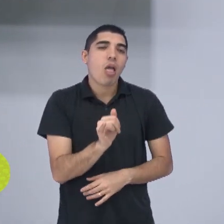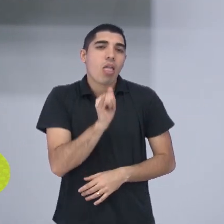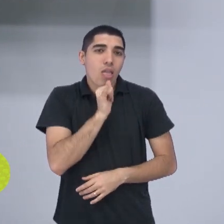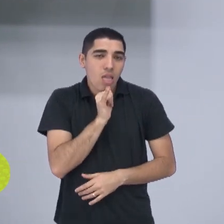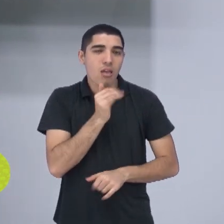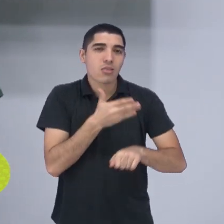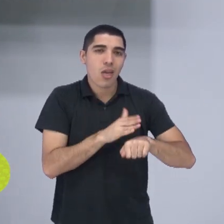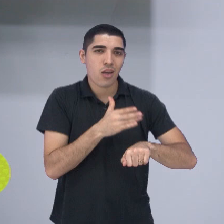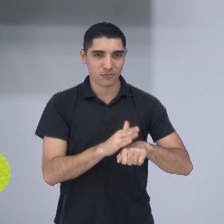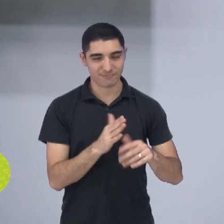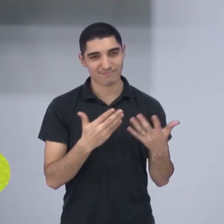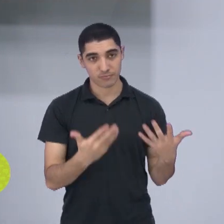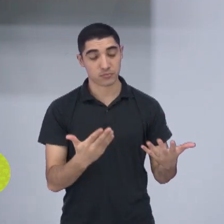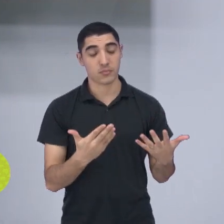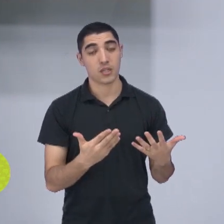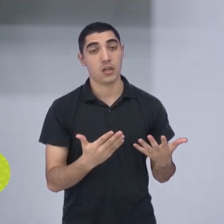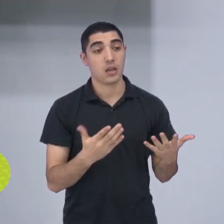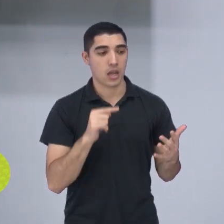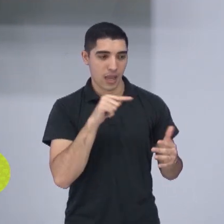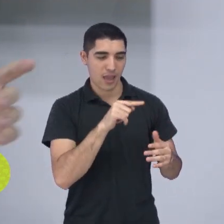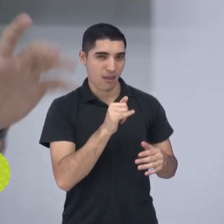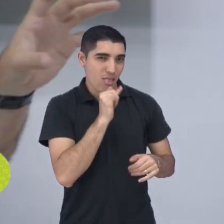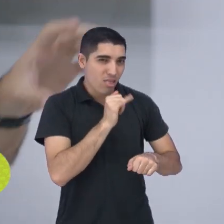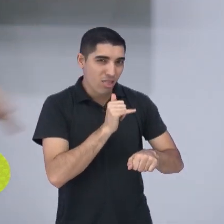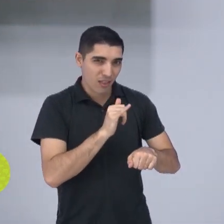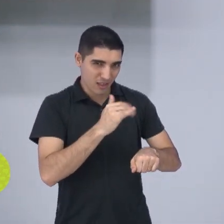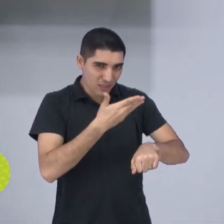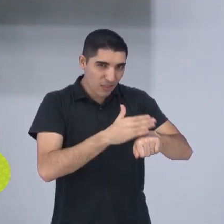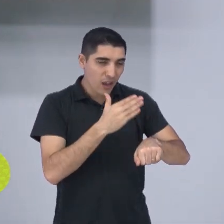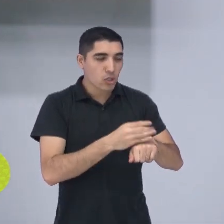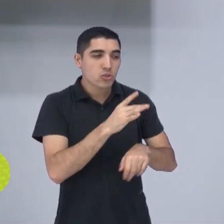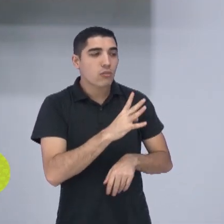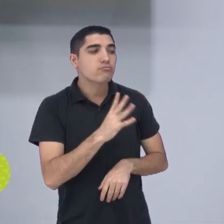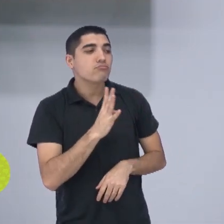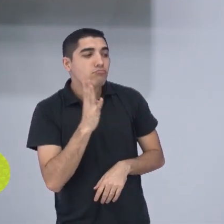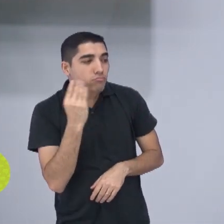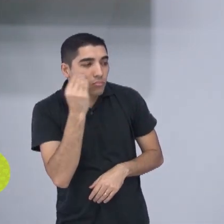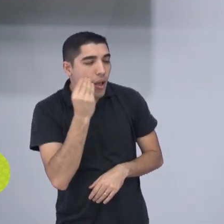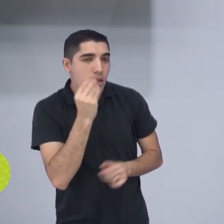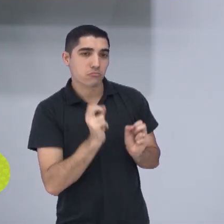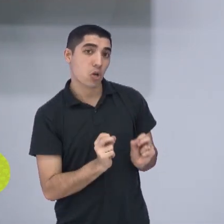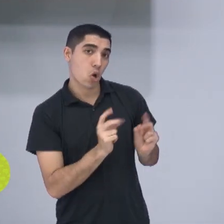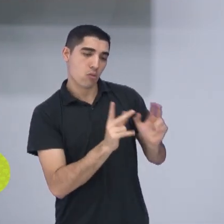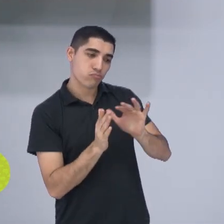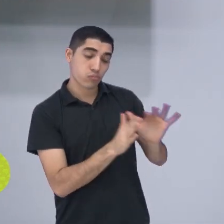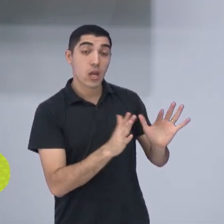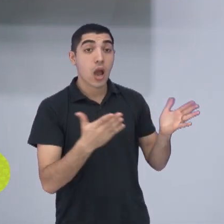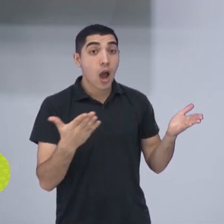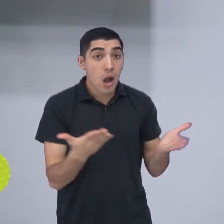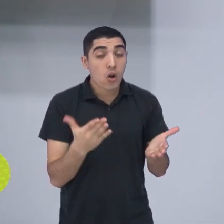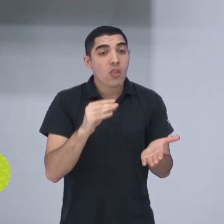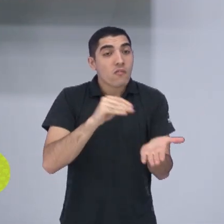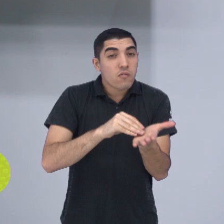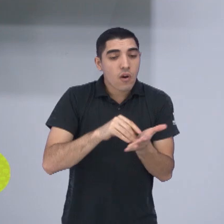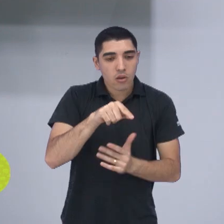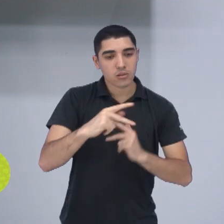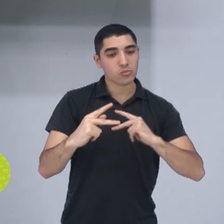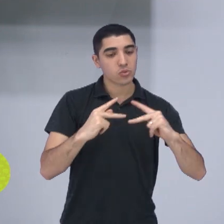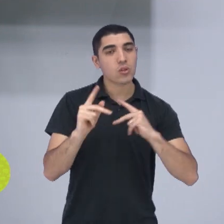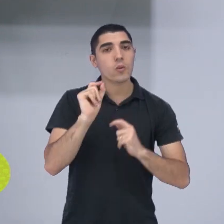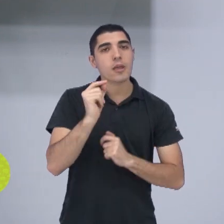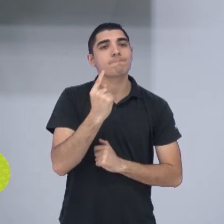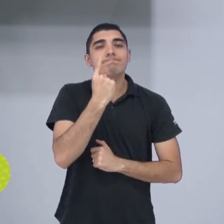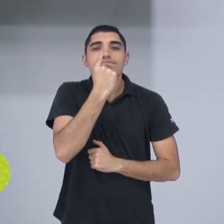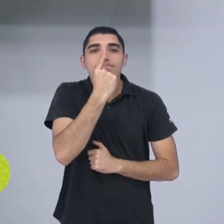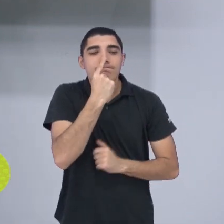foi no jogo treino, pega o que de melhor aconteceu, acho que é mais isso mesmo, é o detalhe que nesse entrosamento está faltando nesse time do São José, que aos